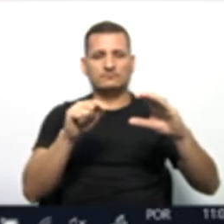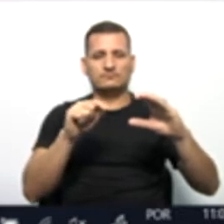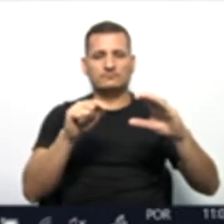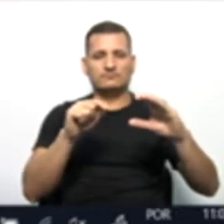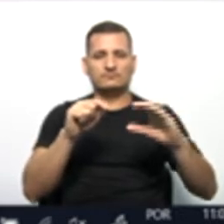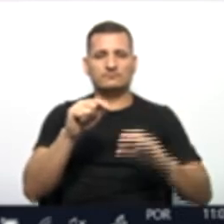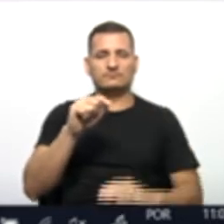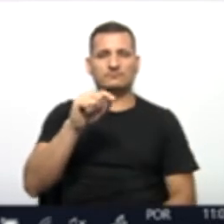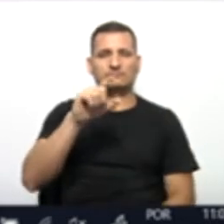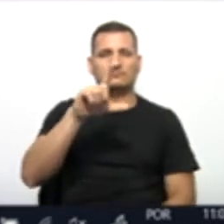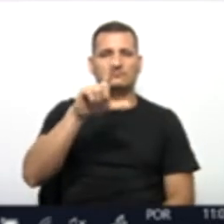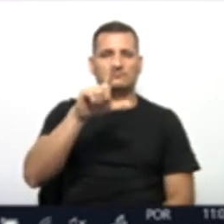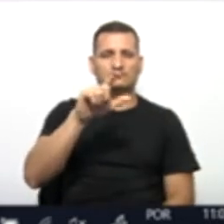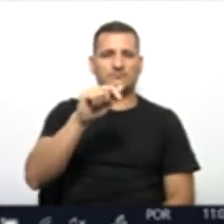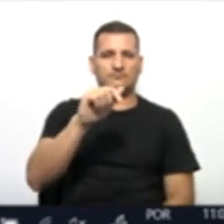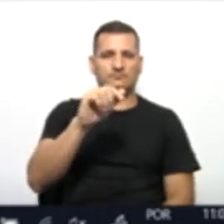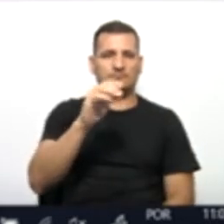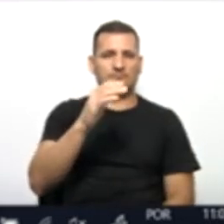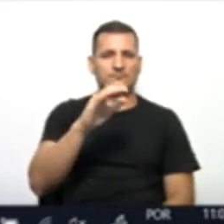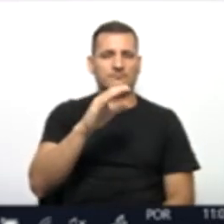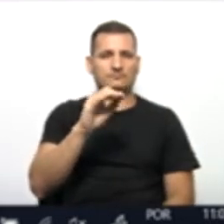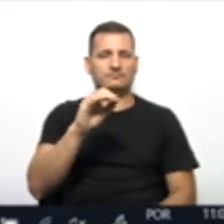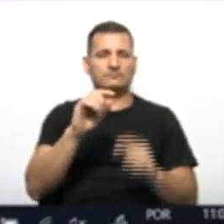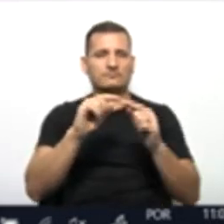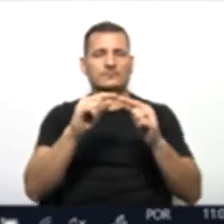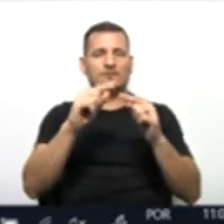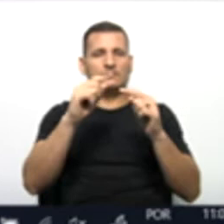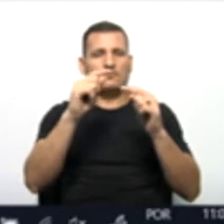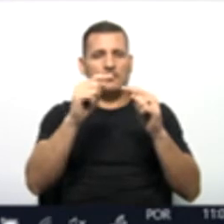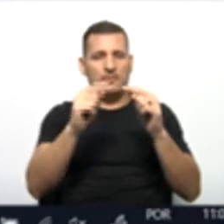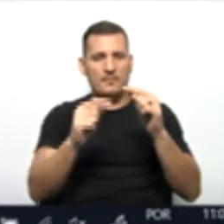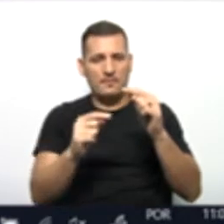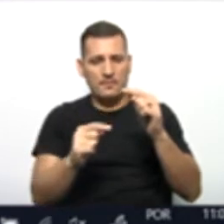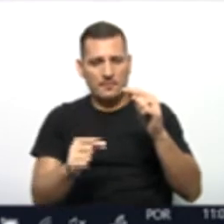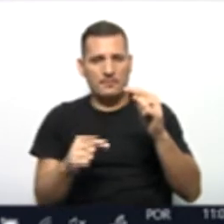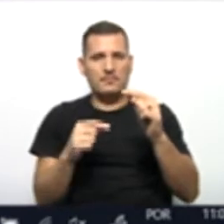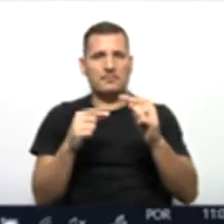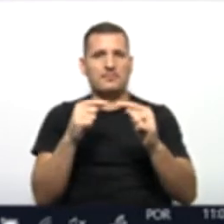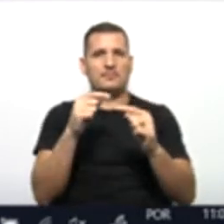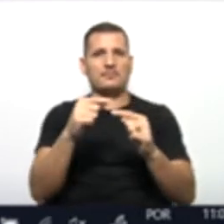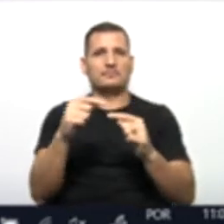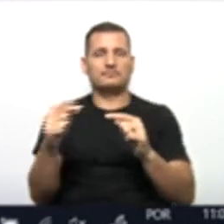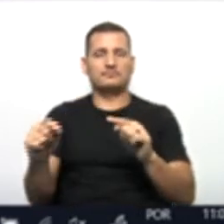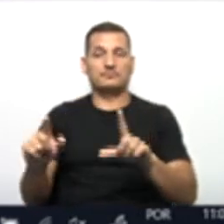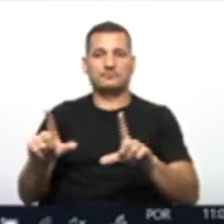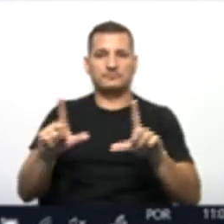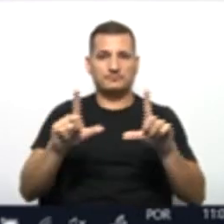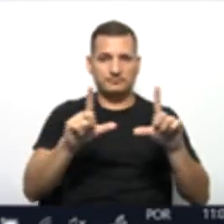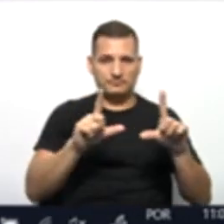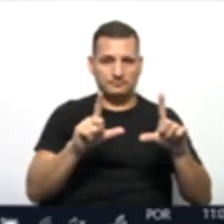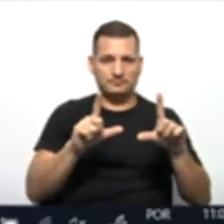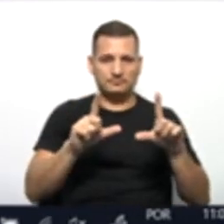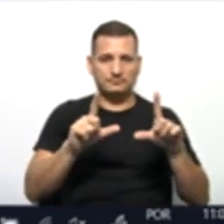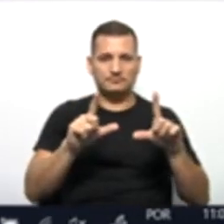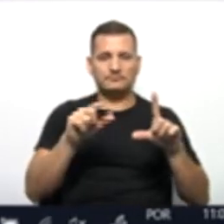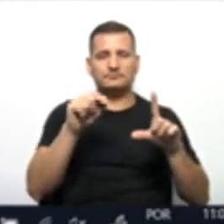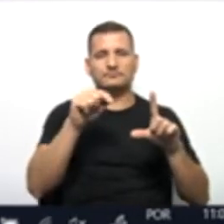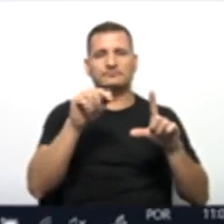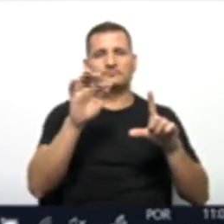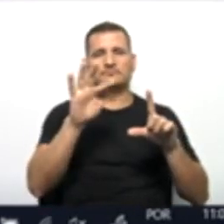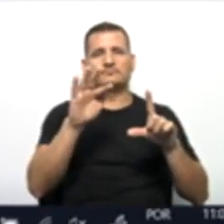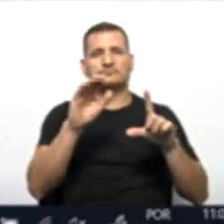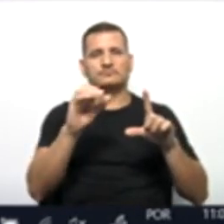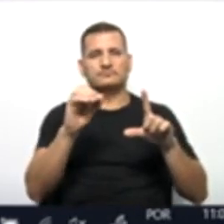e exibi-los o fórum aqui ó o fórum e se foi ele está